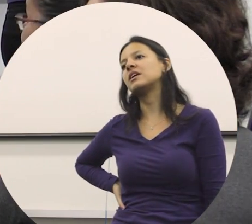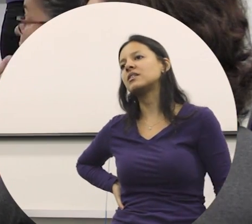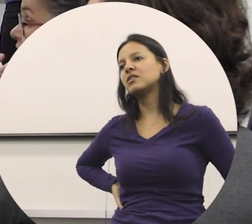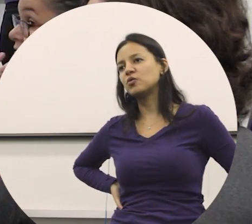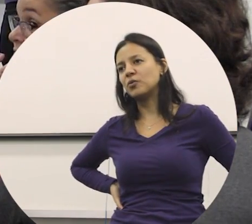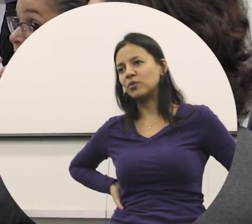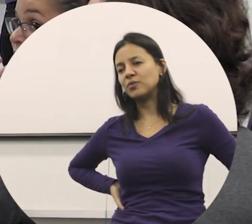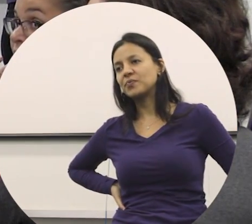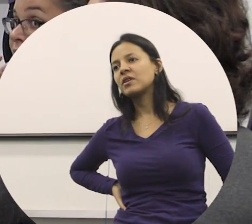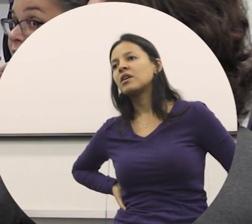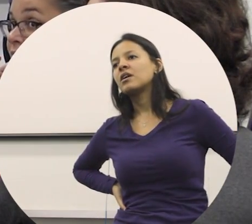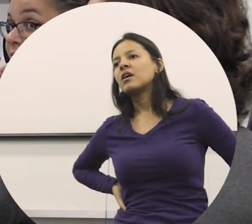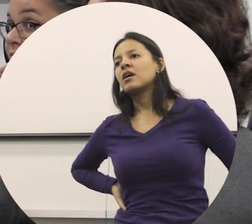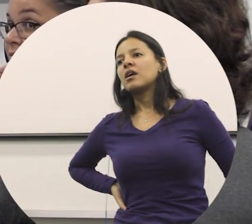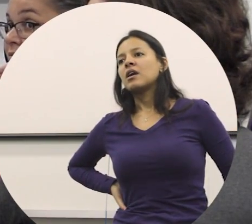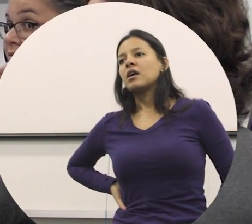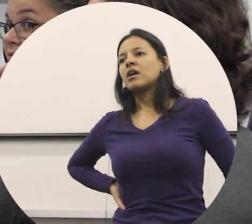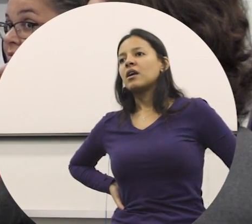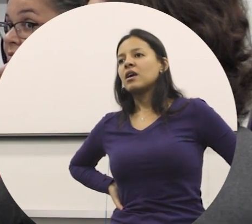seguindo a receita do bolo.